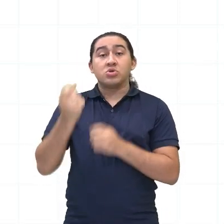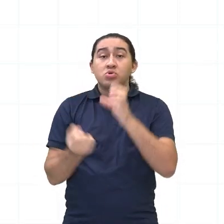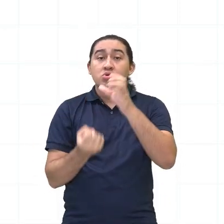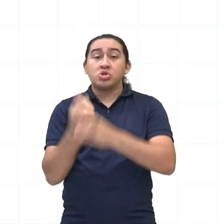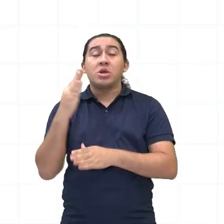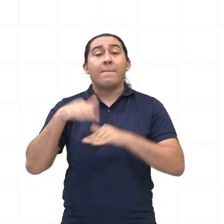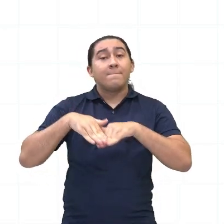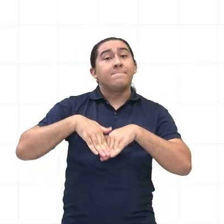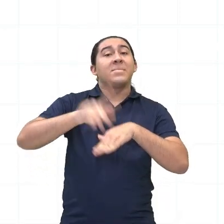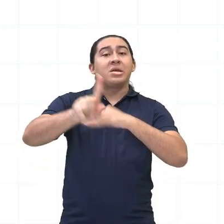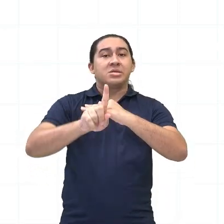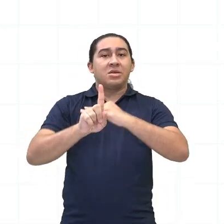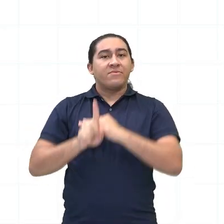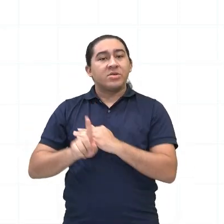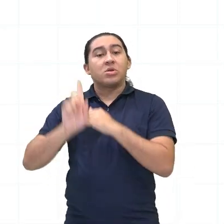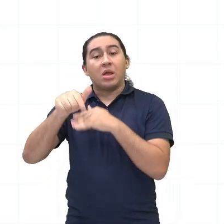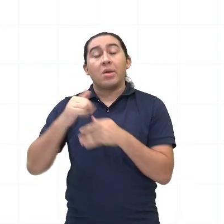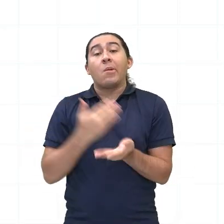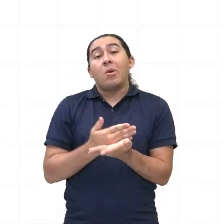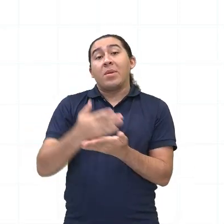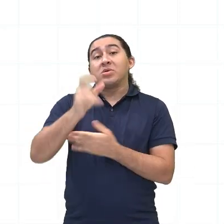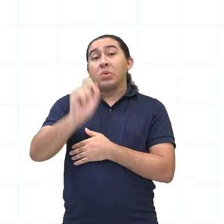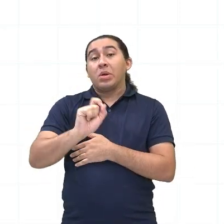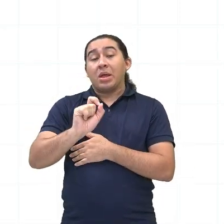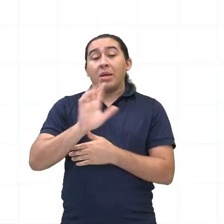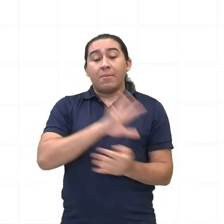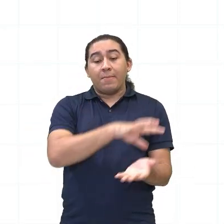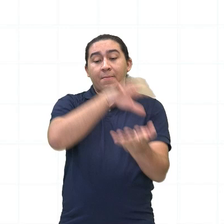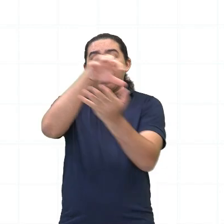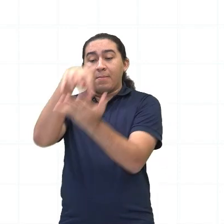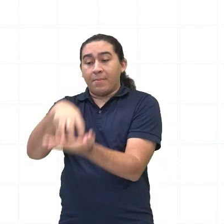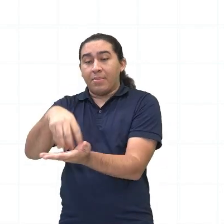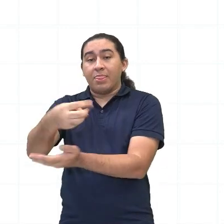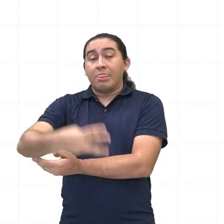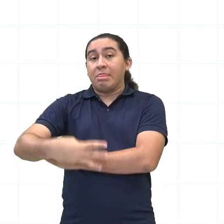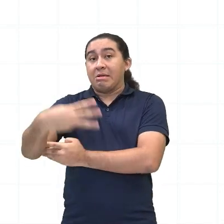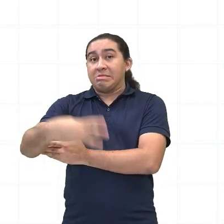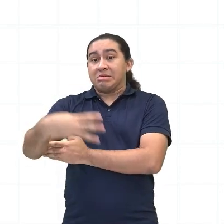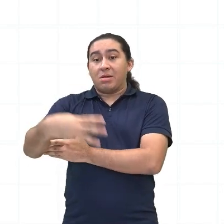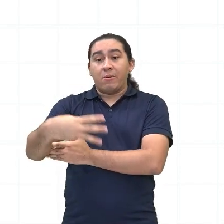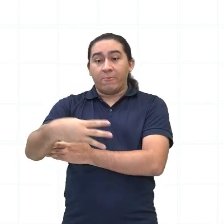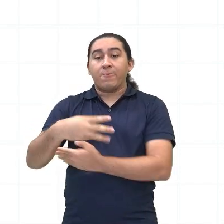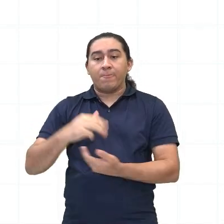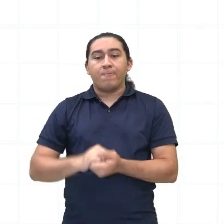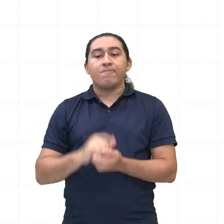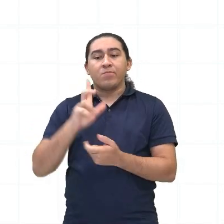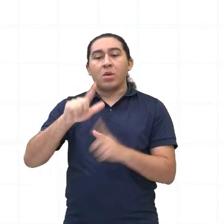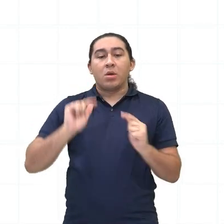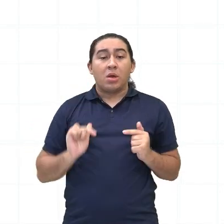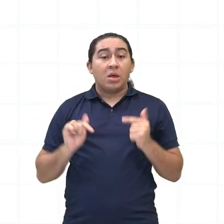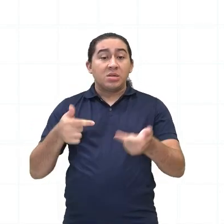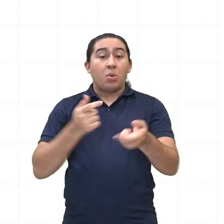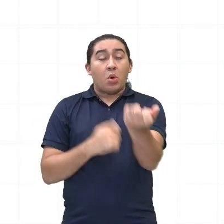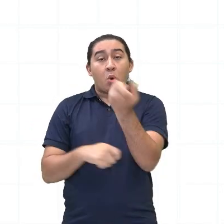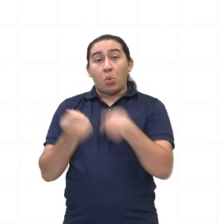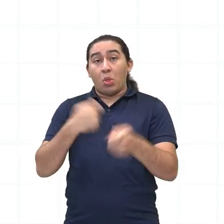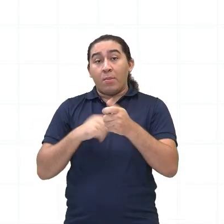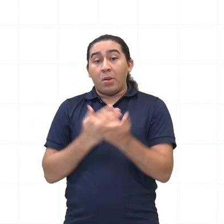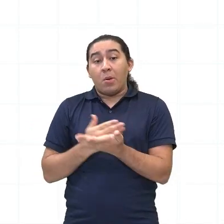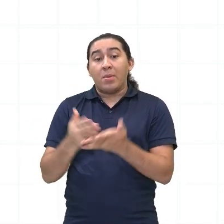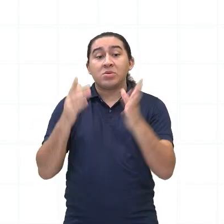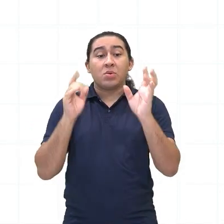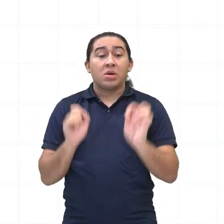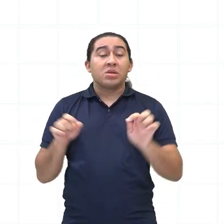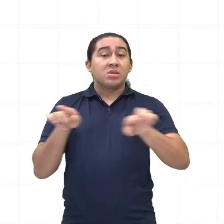serviços. E é aí que engloba o quê? O setor terciário, né, onde as atividades econômicas elas acabam